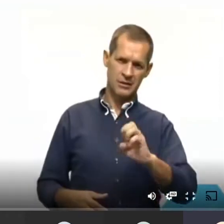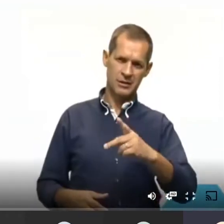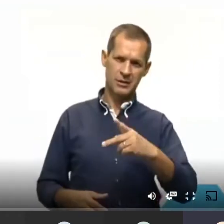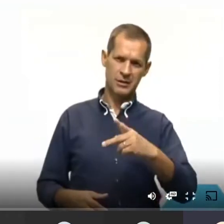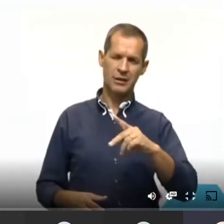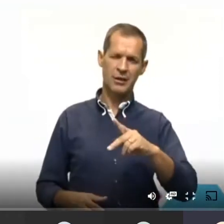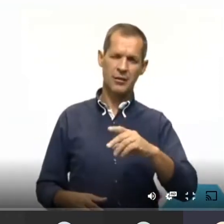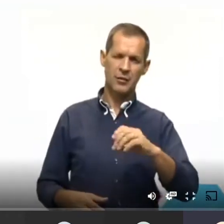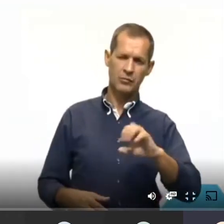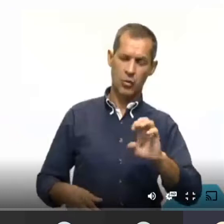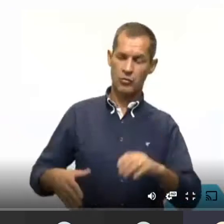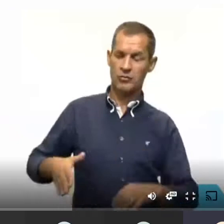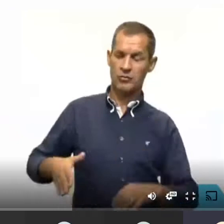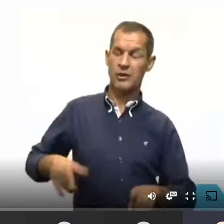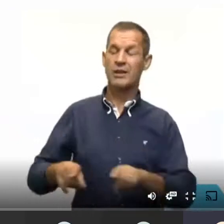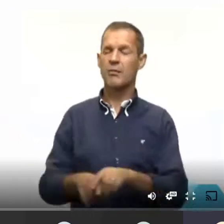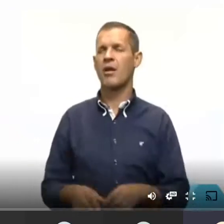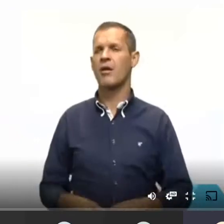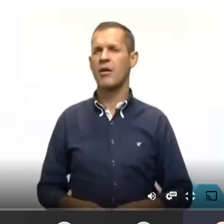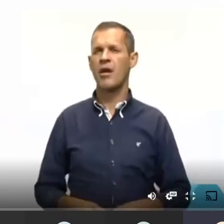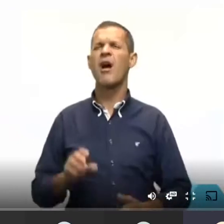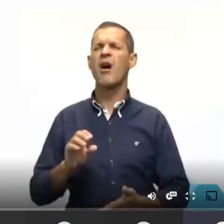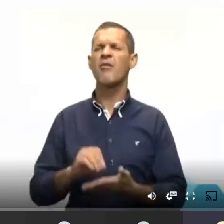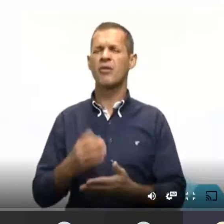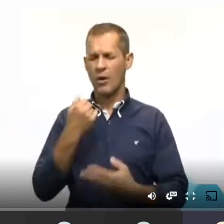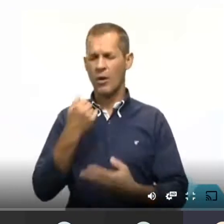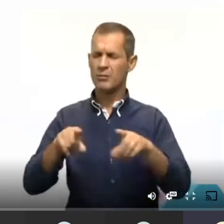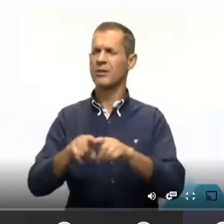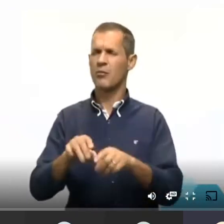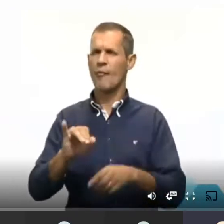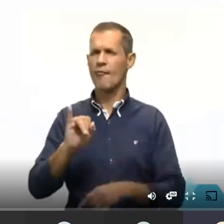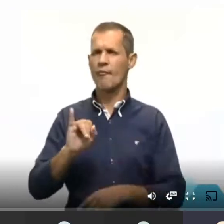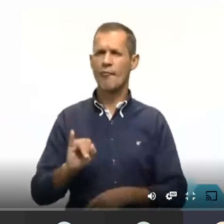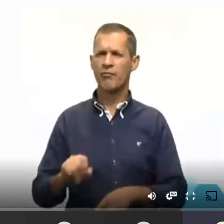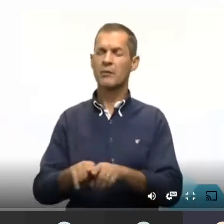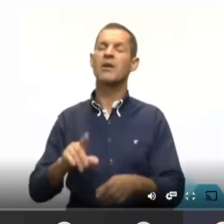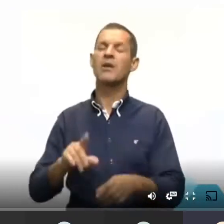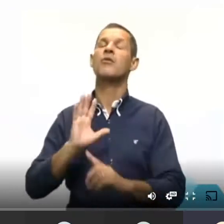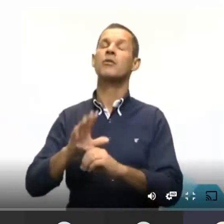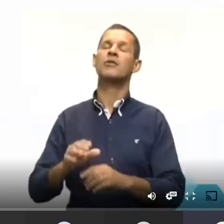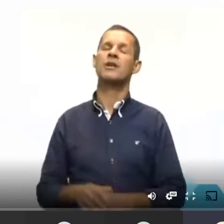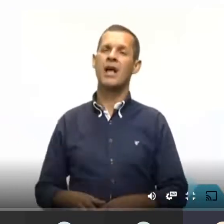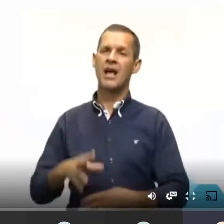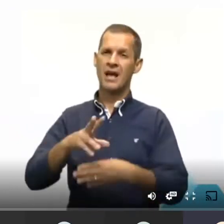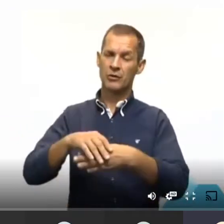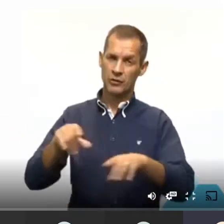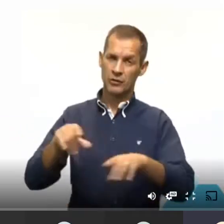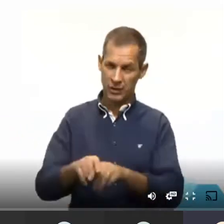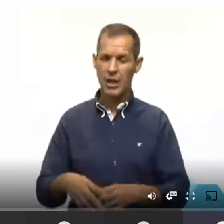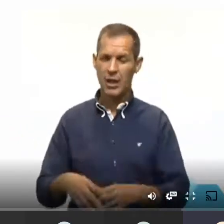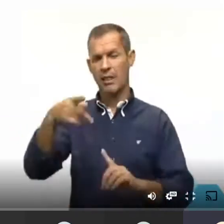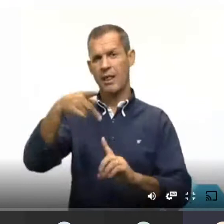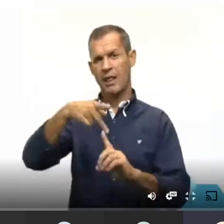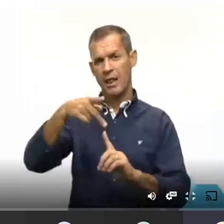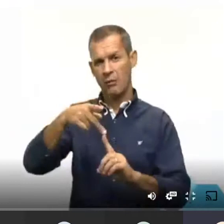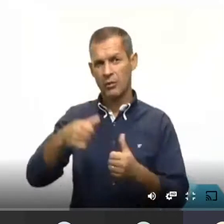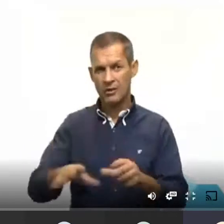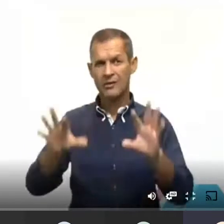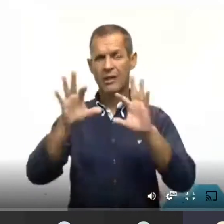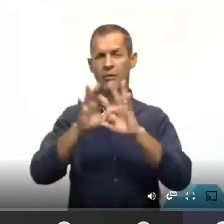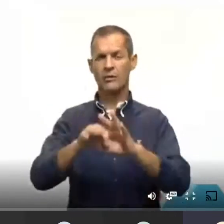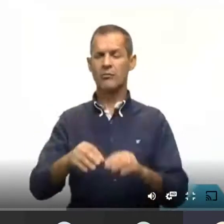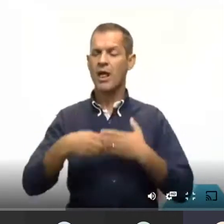hepática. E por que a desnutrição também causa a esteatose hepática? Porque a apoproteína, ela